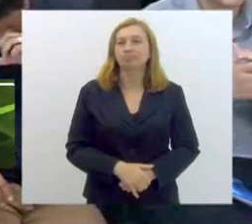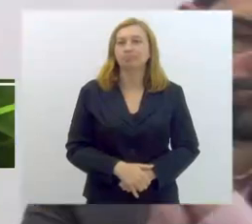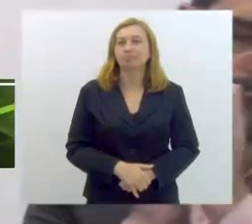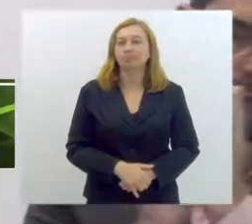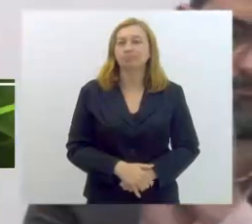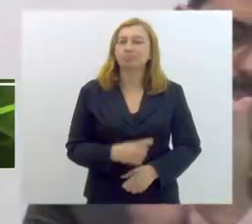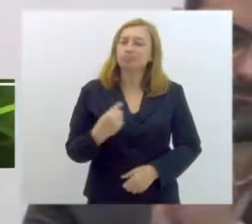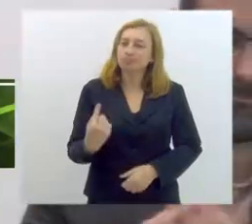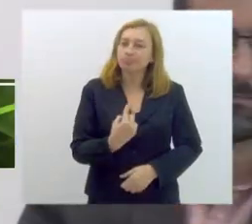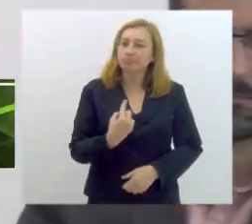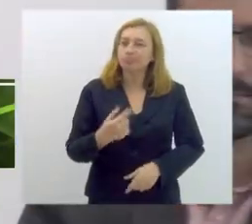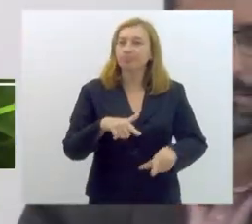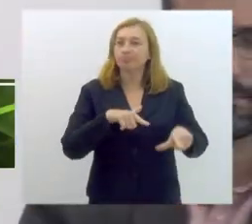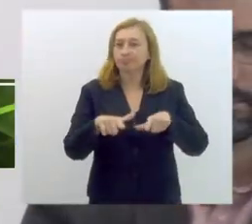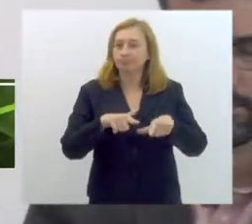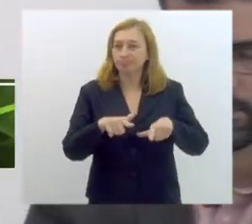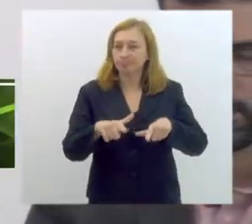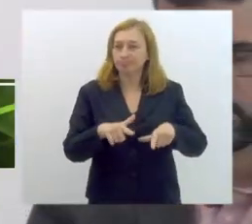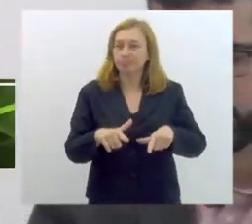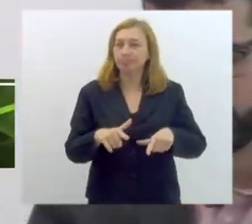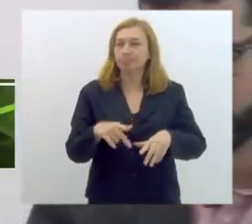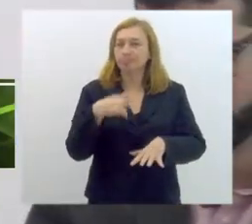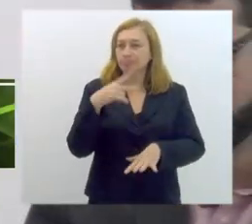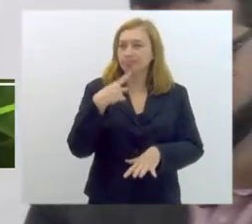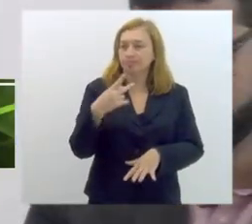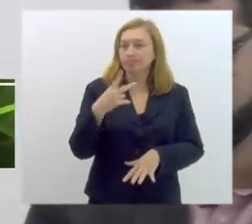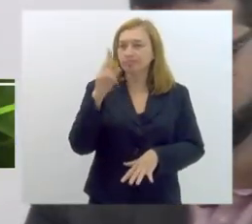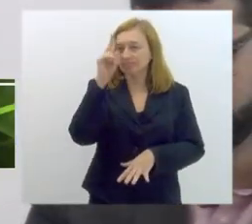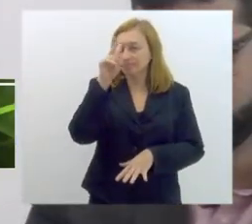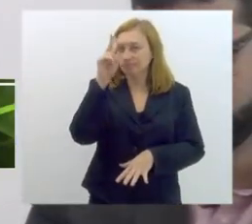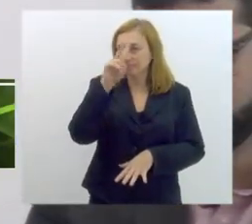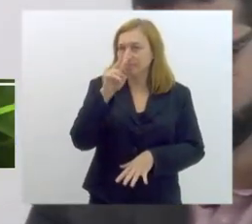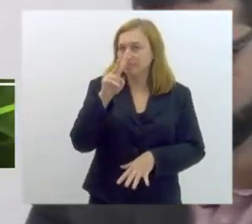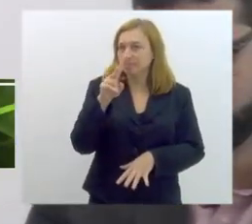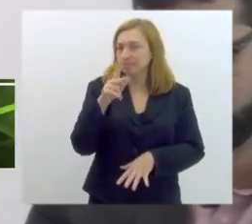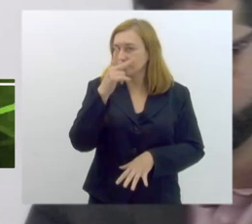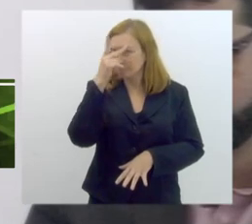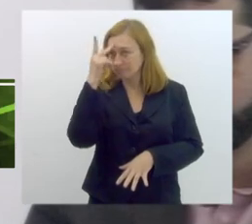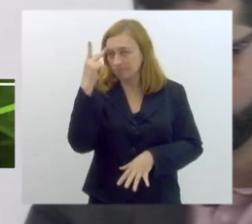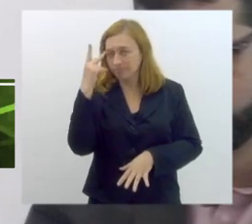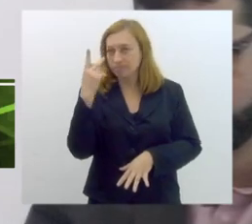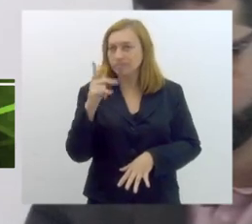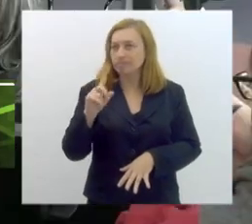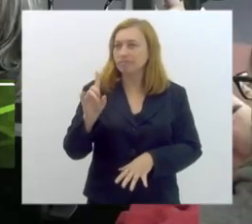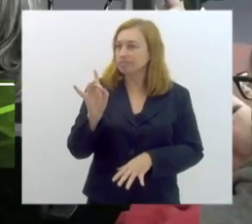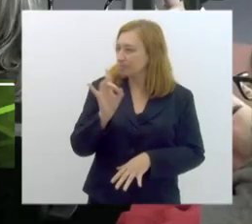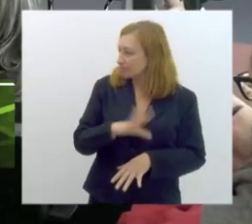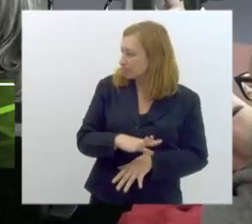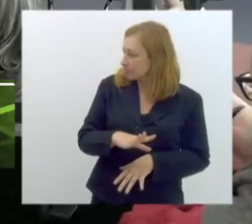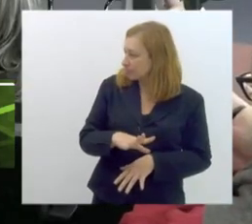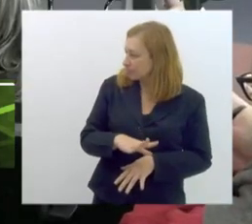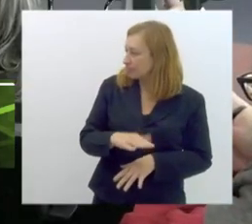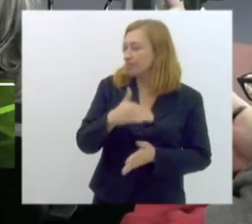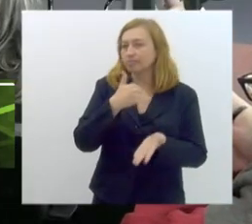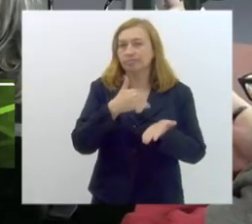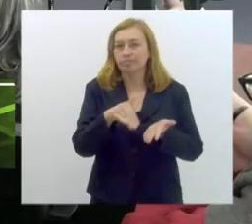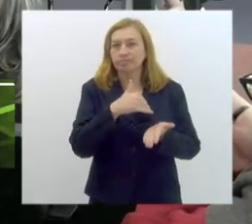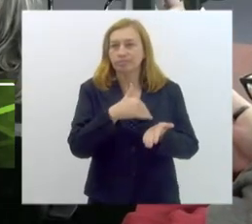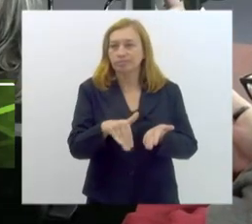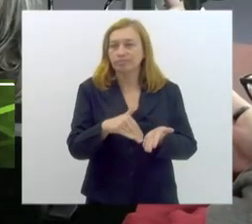essa é a nossa missão, como aqui foi dito, eu não lembro por quem, isso, e agora, por último, pela